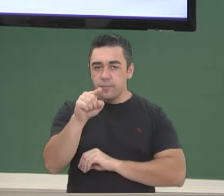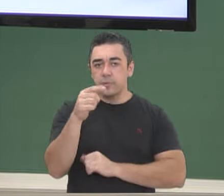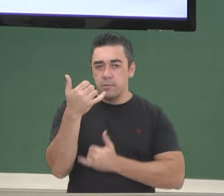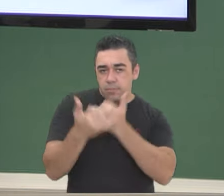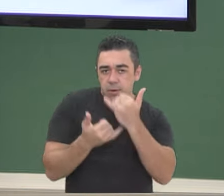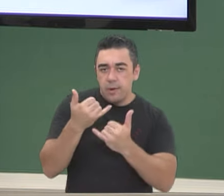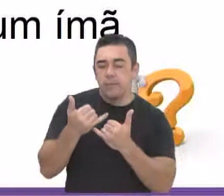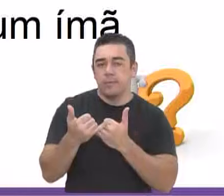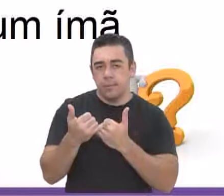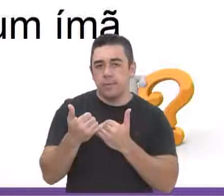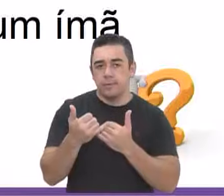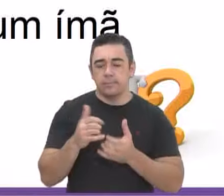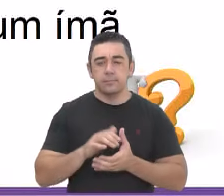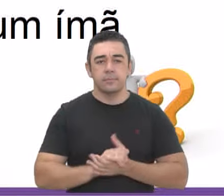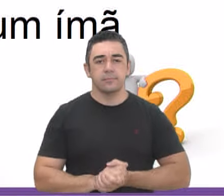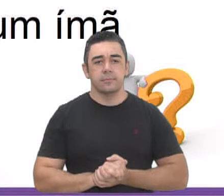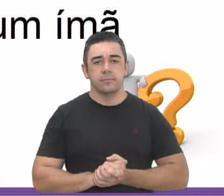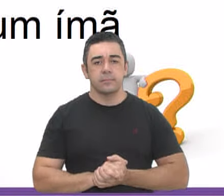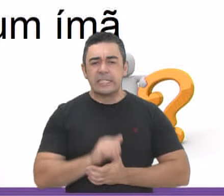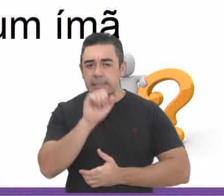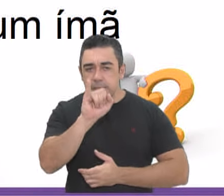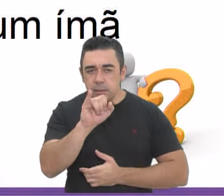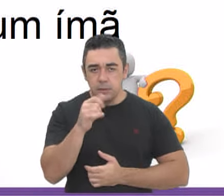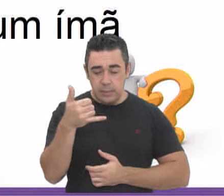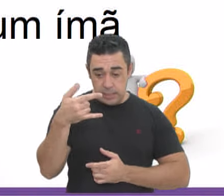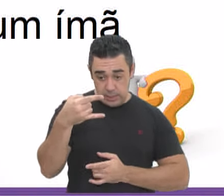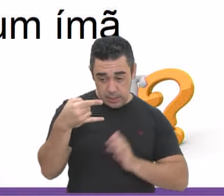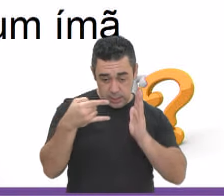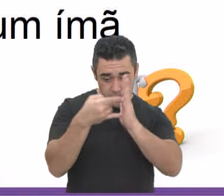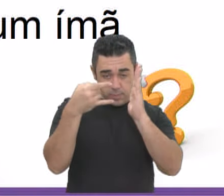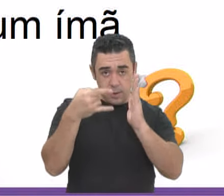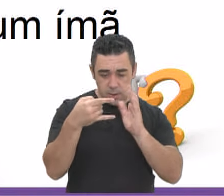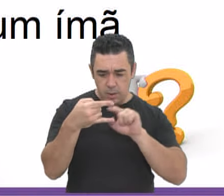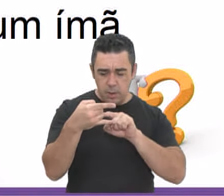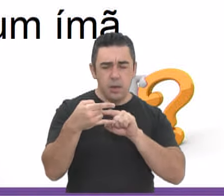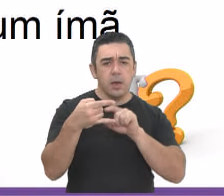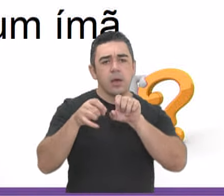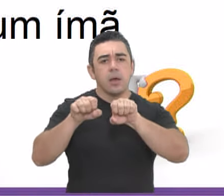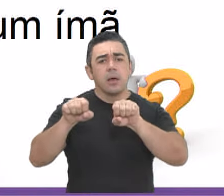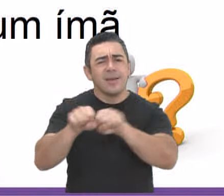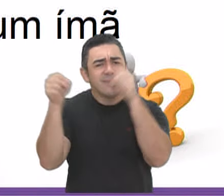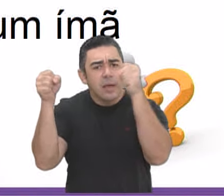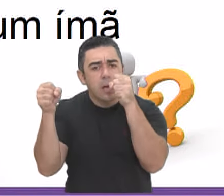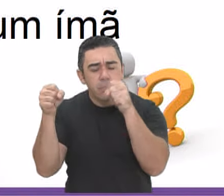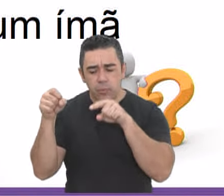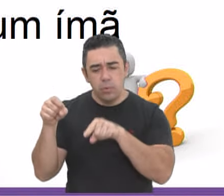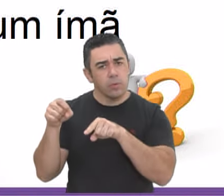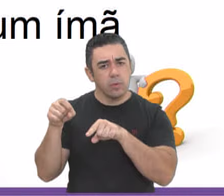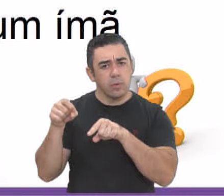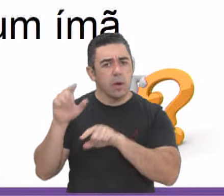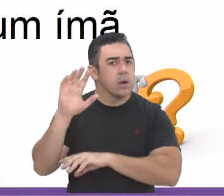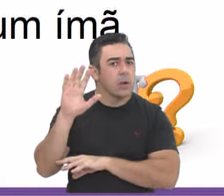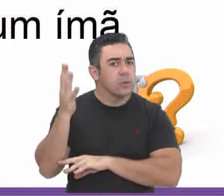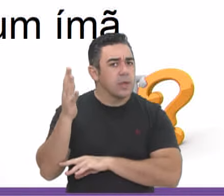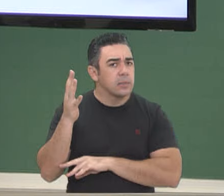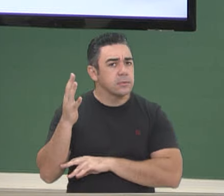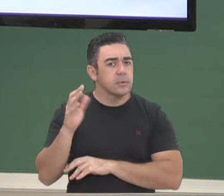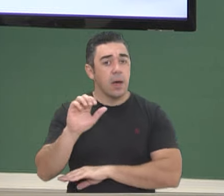vocês e ao quebrarmos um ímã ao meio devemos esperar que